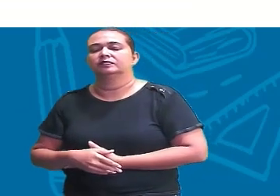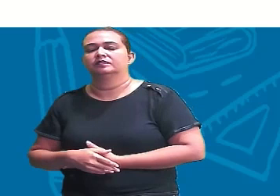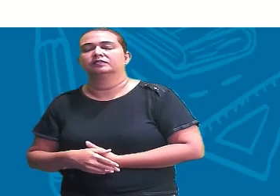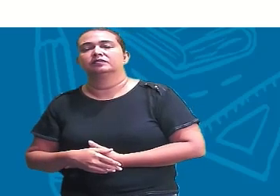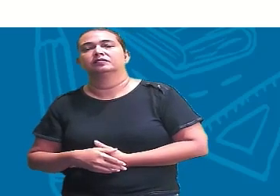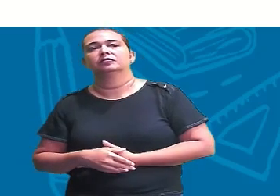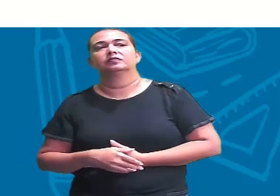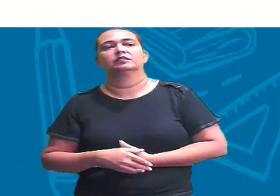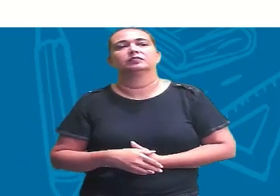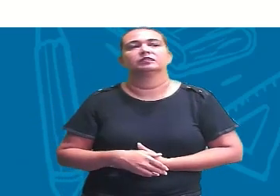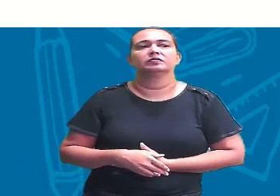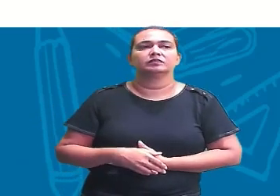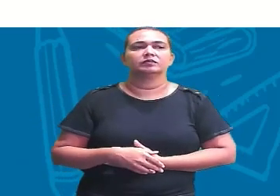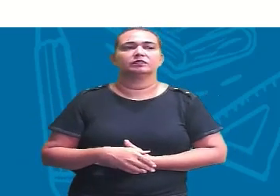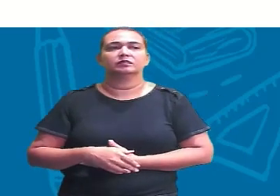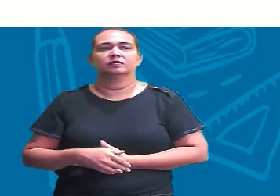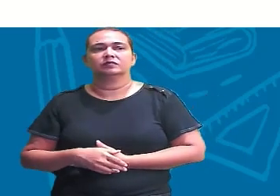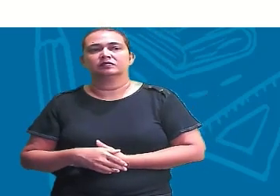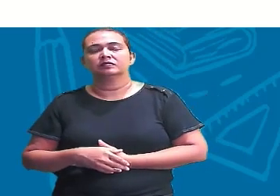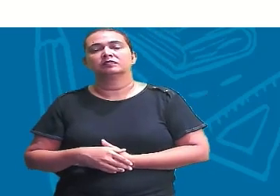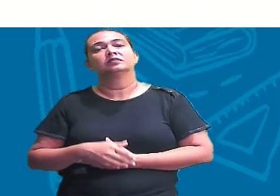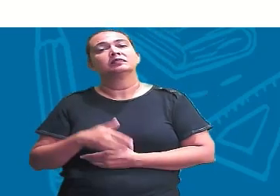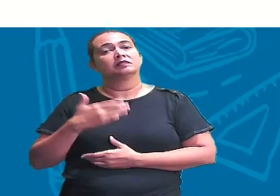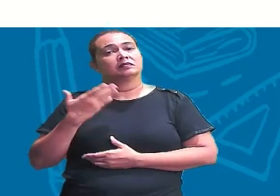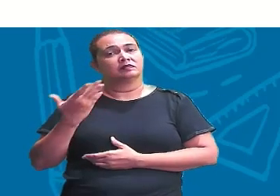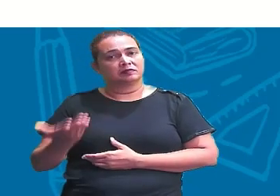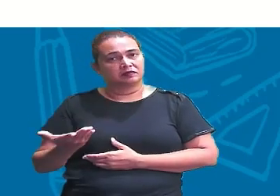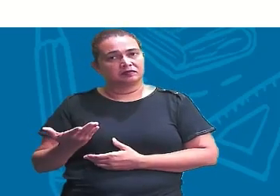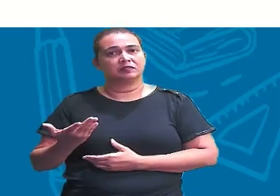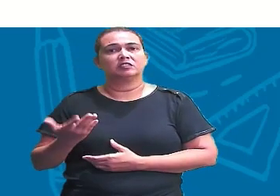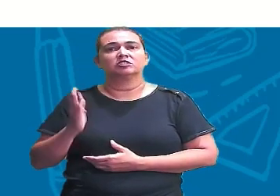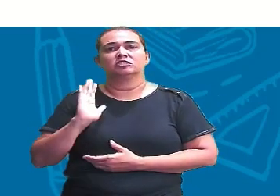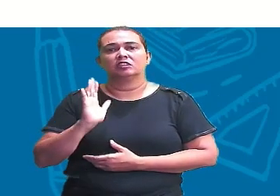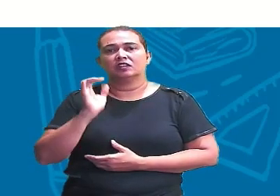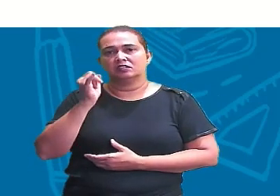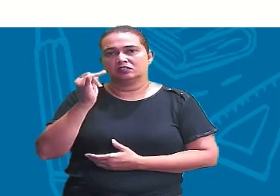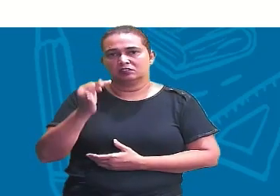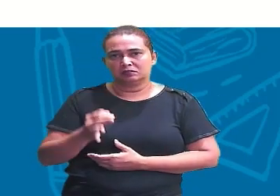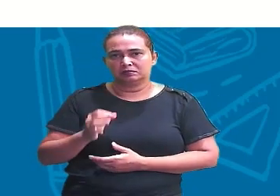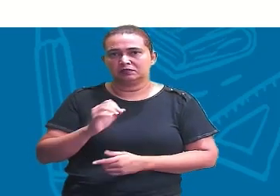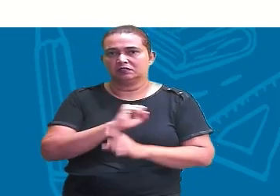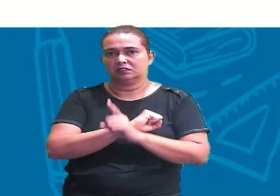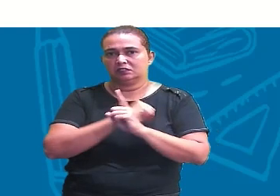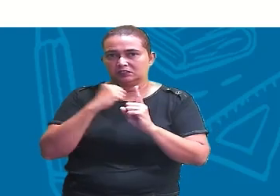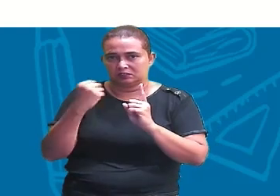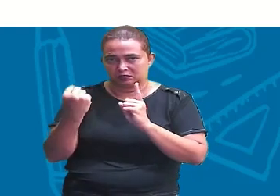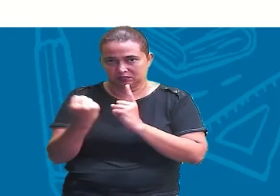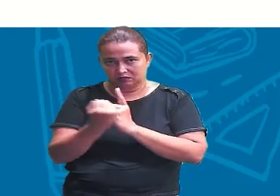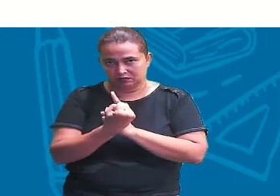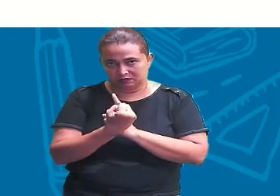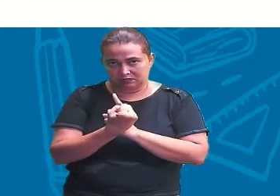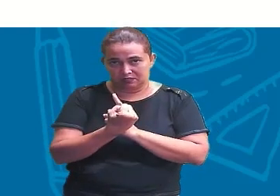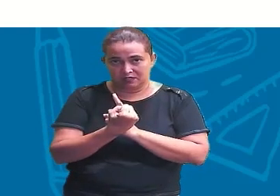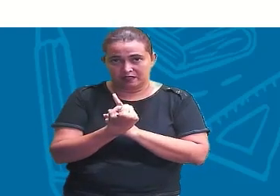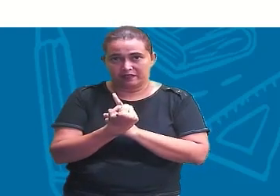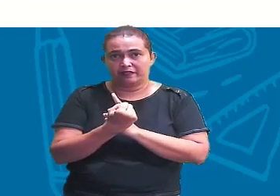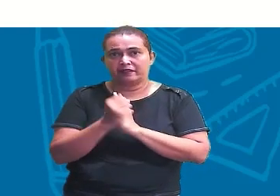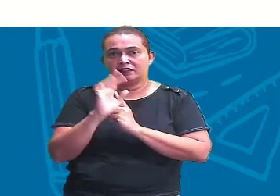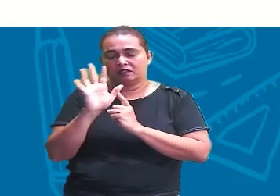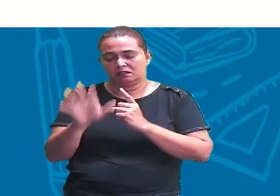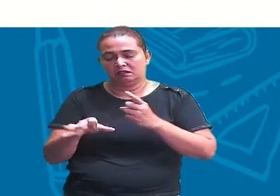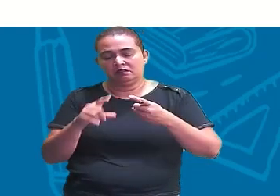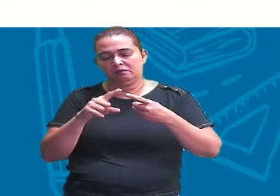Além das questões sociais acima apontadas, a França passava por uma grave crise econômica. Então, vamos lá.